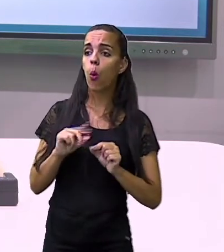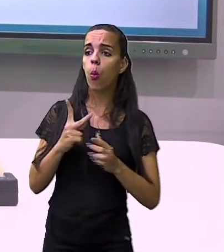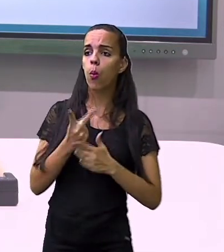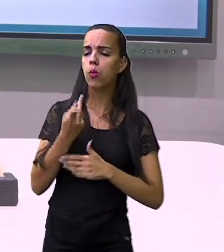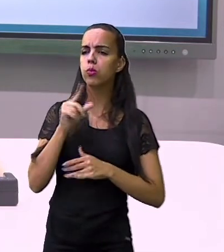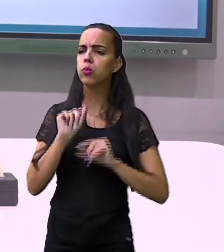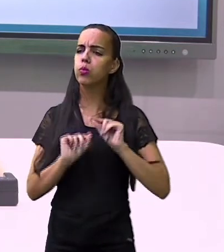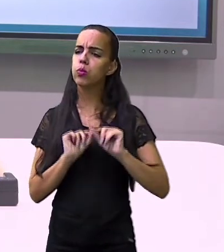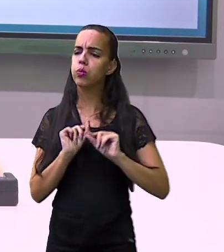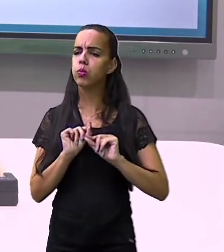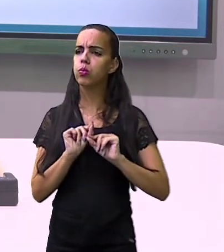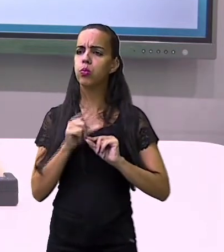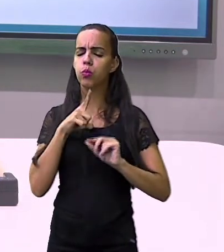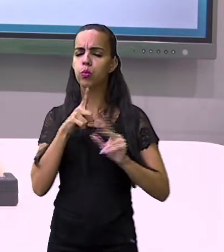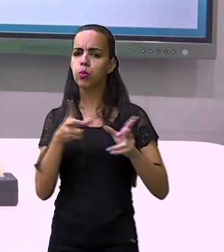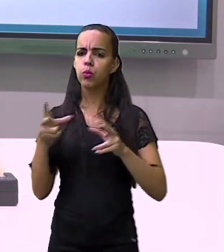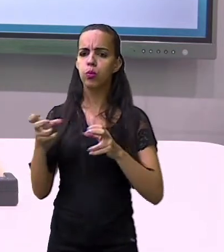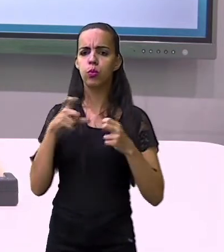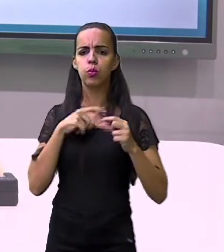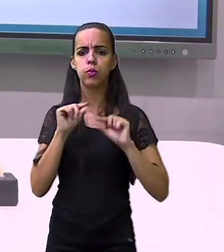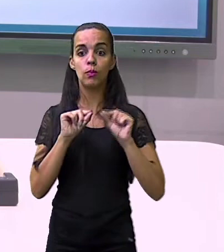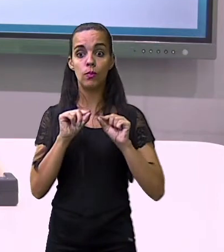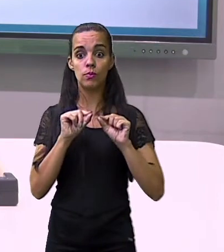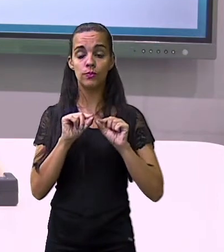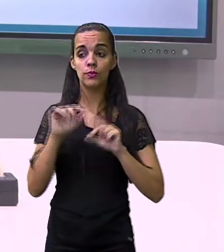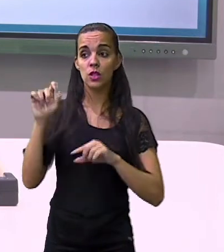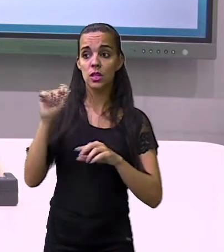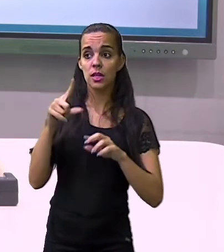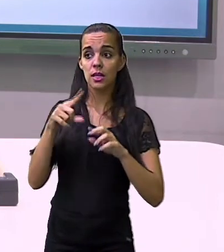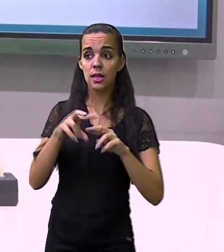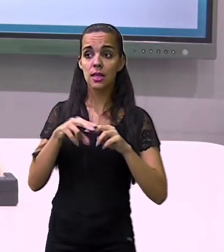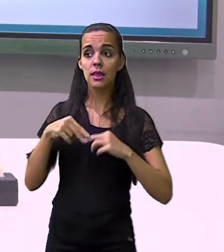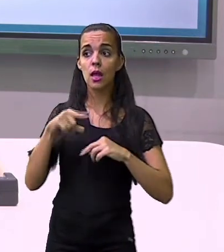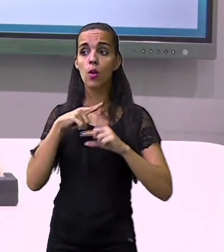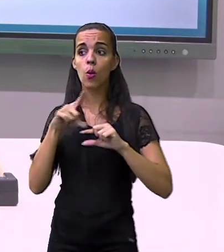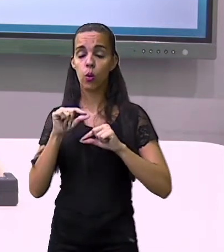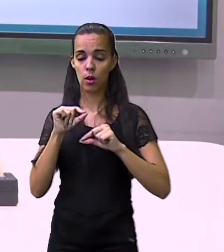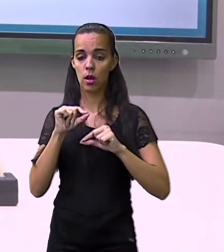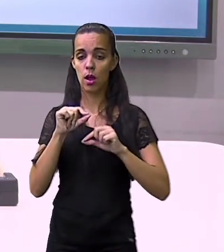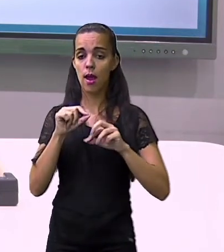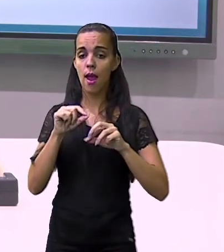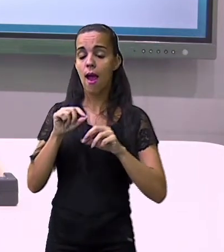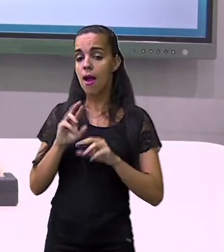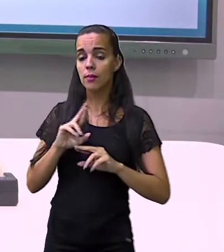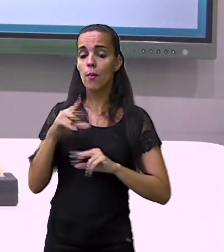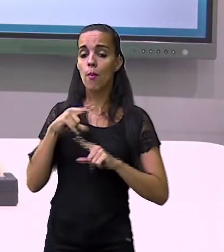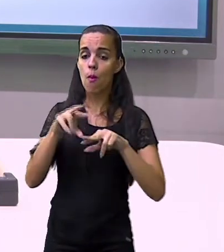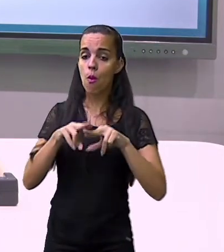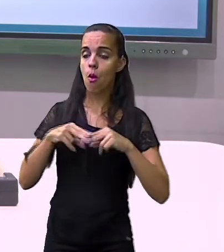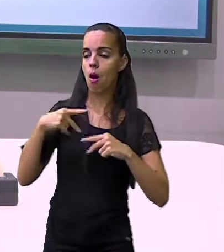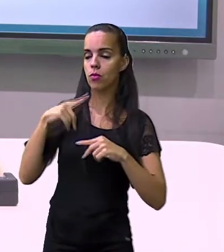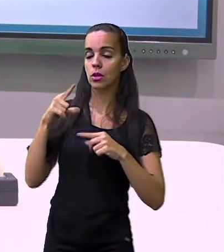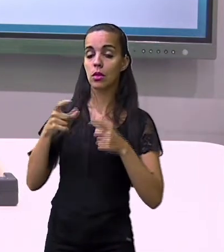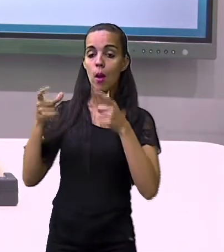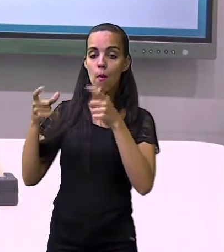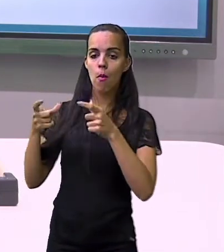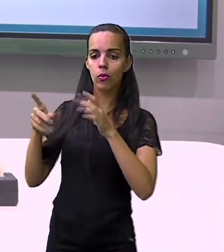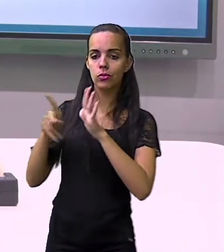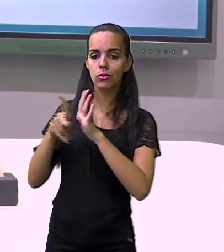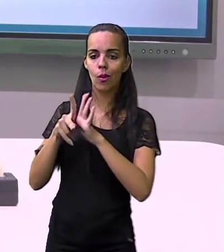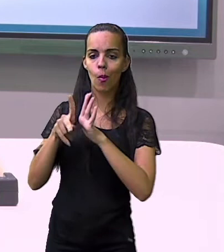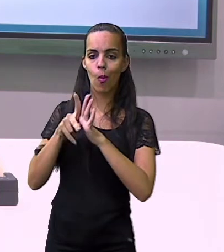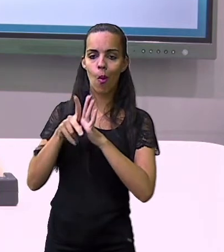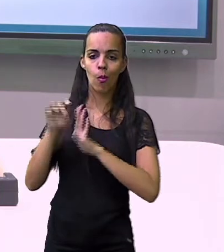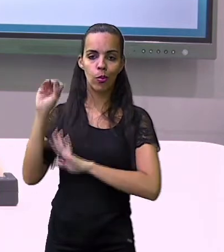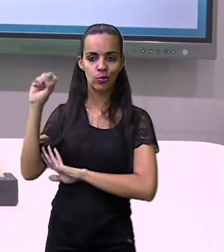nós temos a luz sendo projetada aqui, o corpo da criança, onde está bloqueando a luz, porque